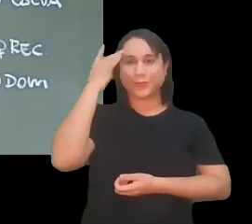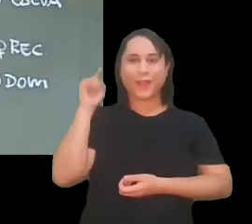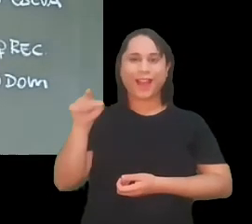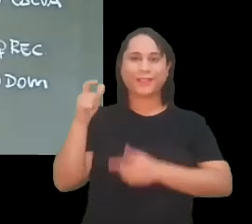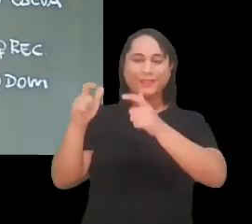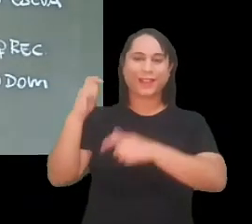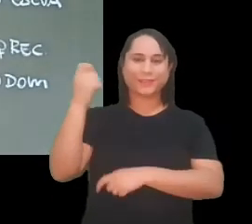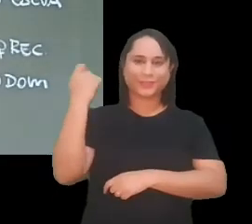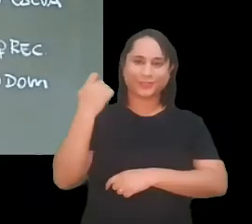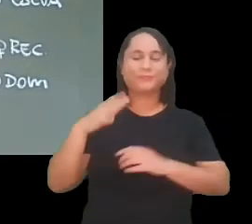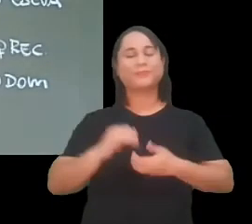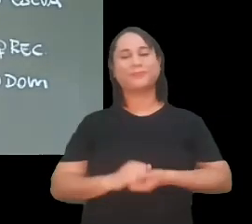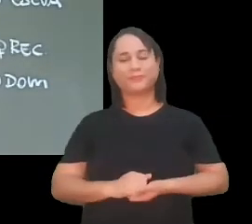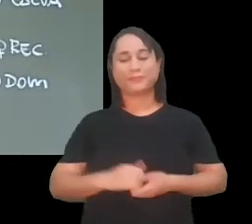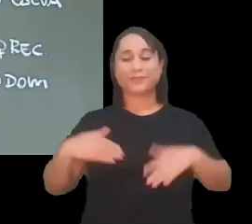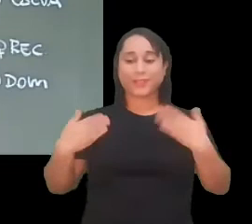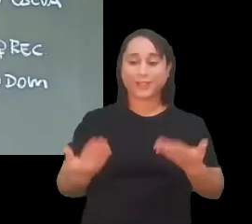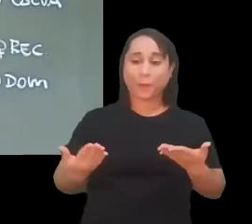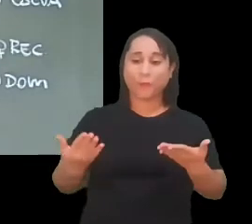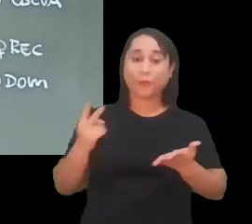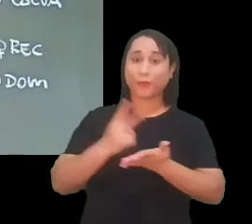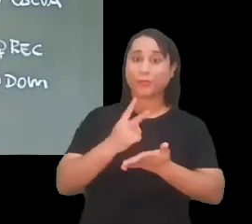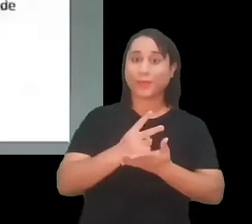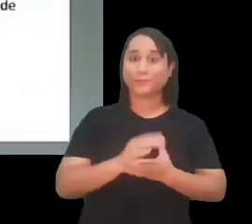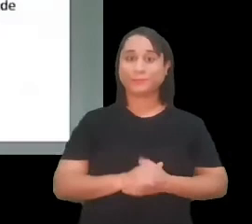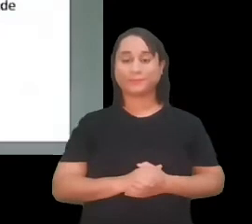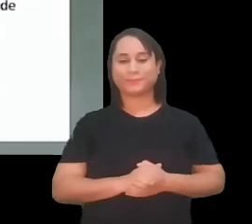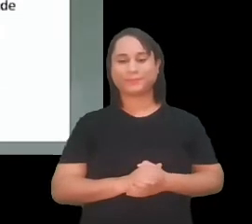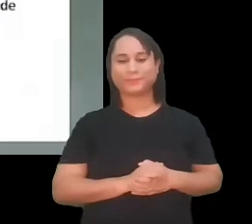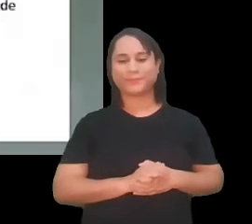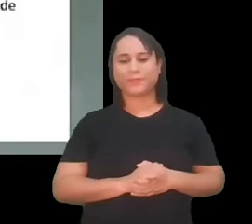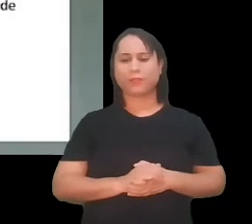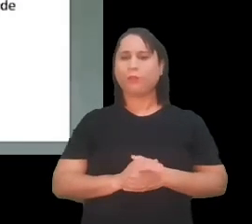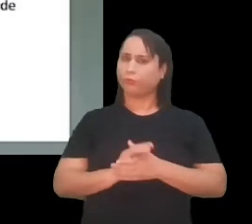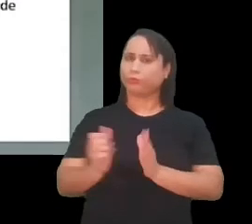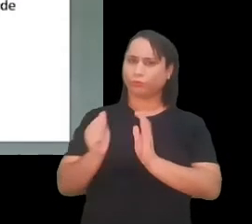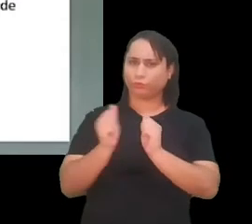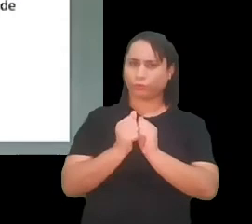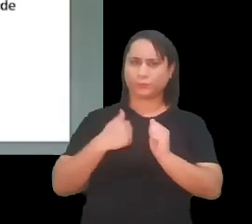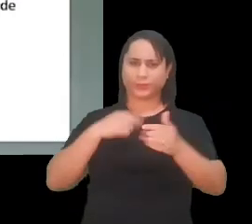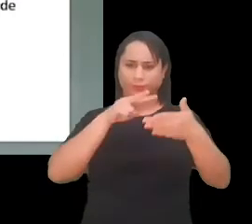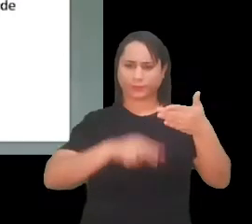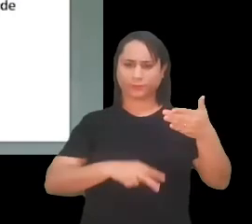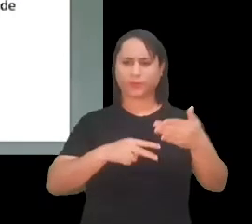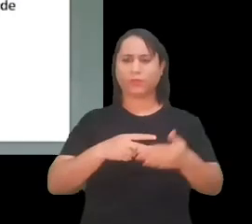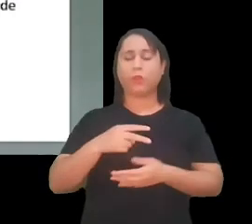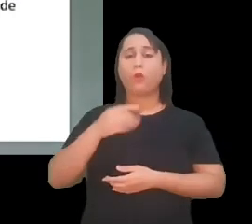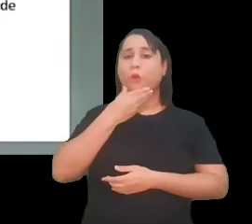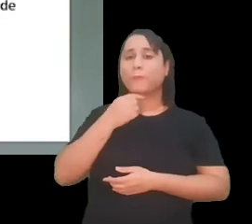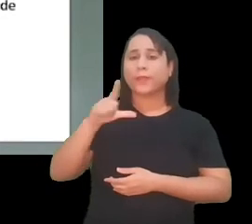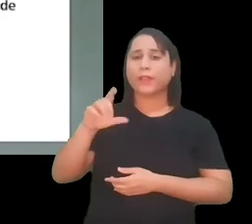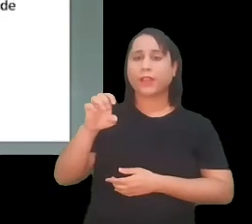Vamos colocar aí na tela. Comigo, leiam, por favor. Leandro, preocupado com a possibilidade de vir a